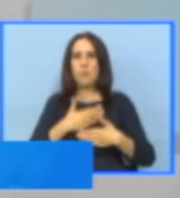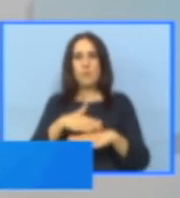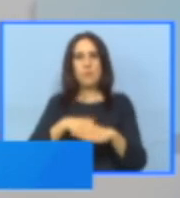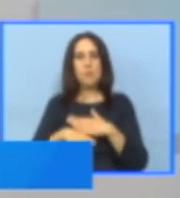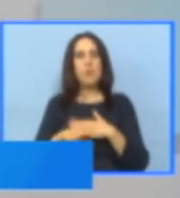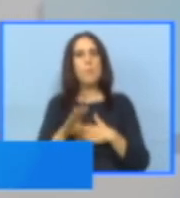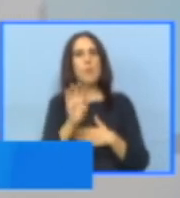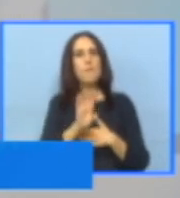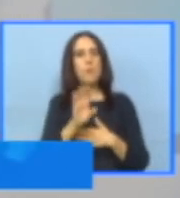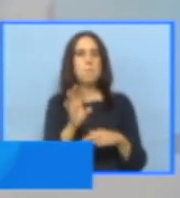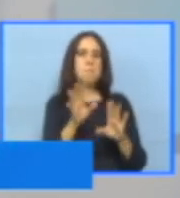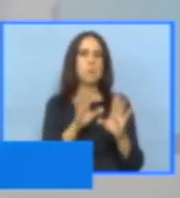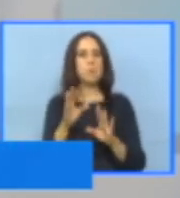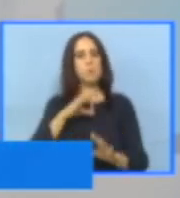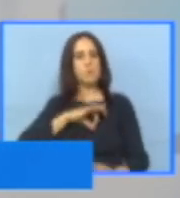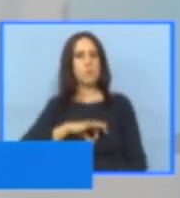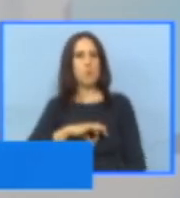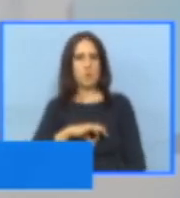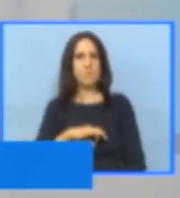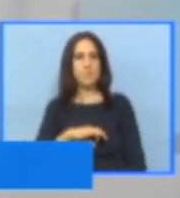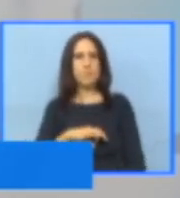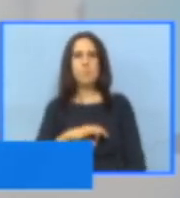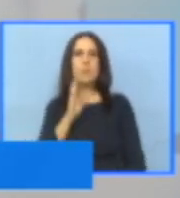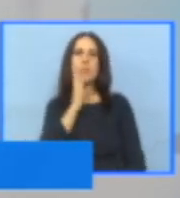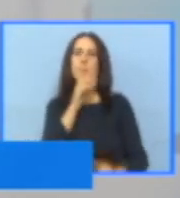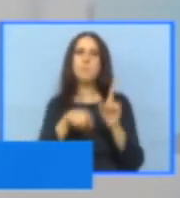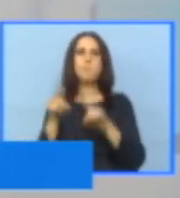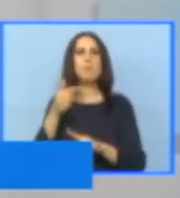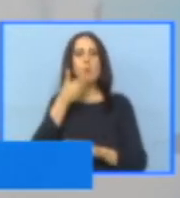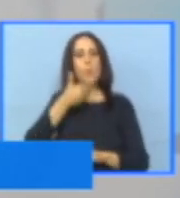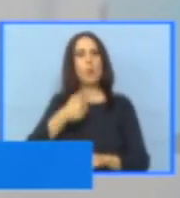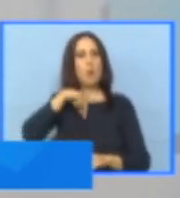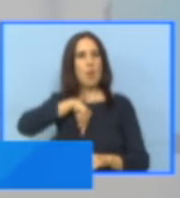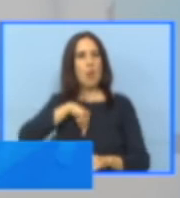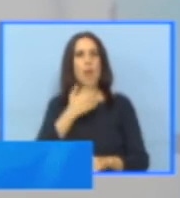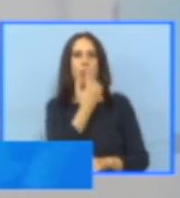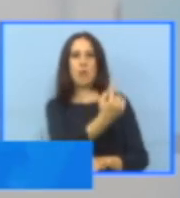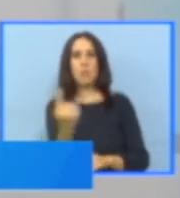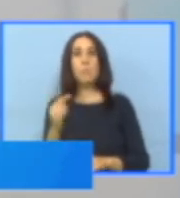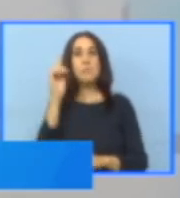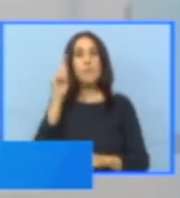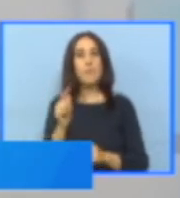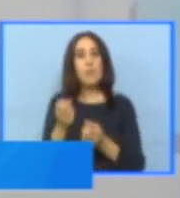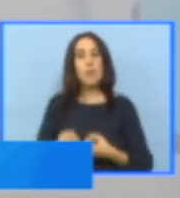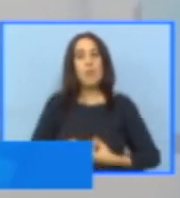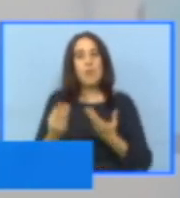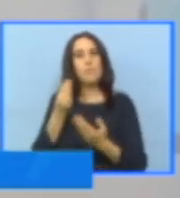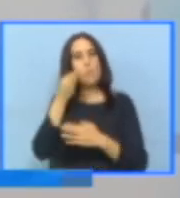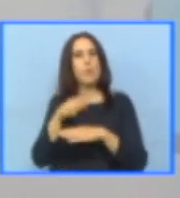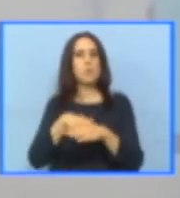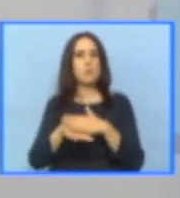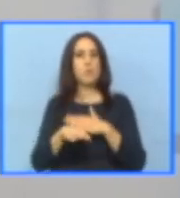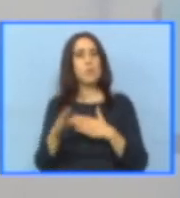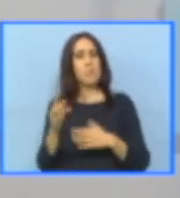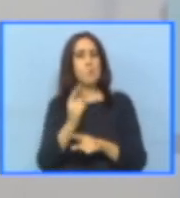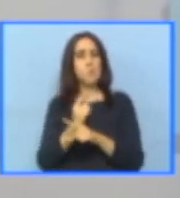uma forma mais ou menos profissional, depende das competências de cada um, mas levar a fé através das ações, que no fundo é isso que também o